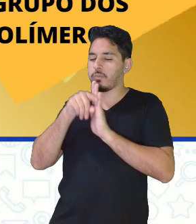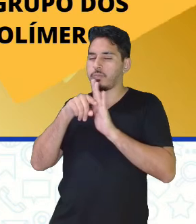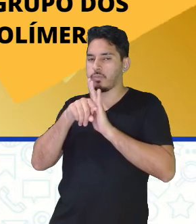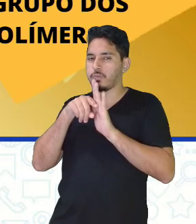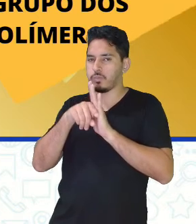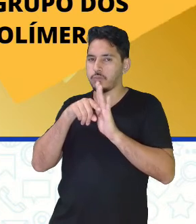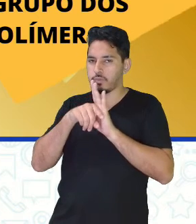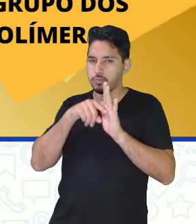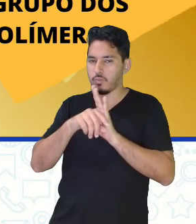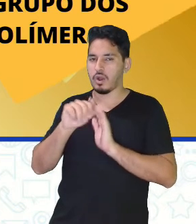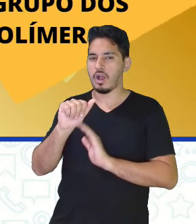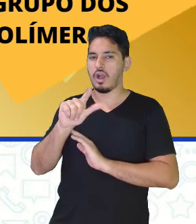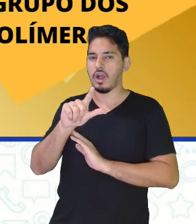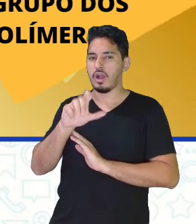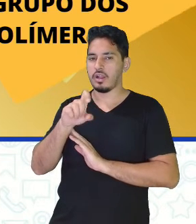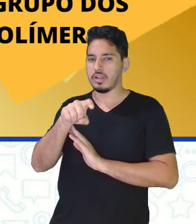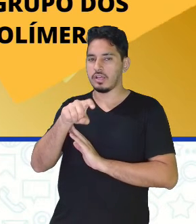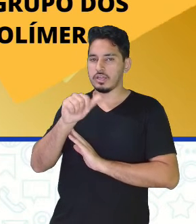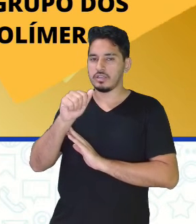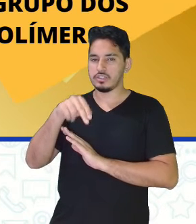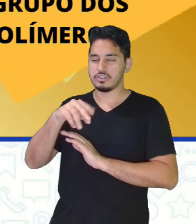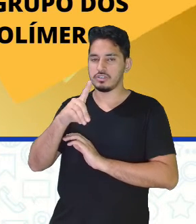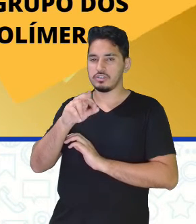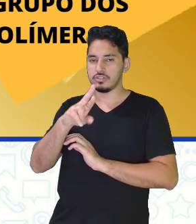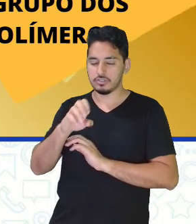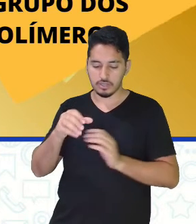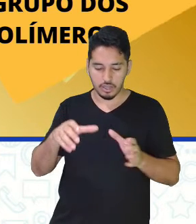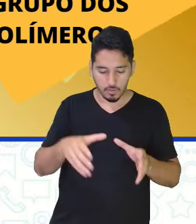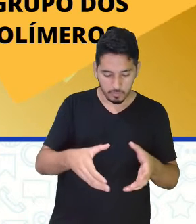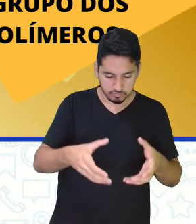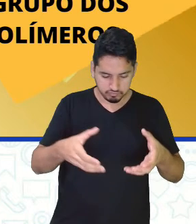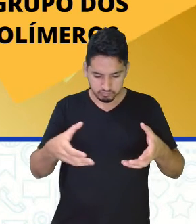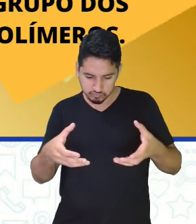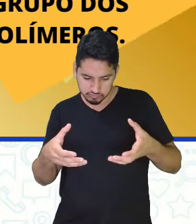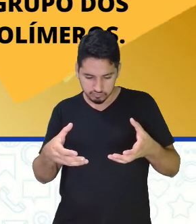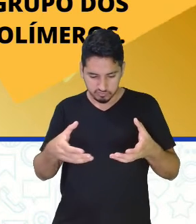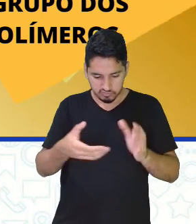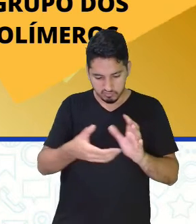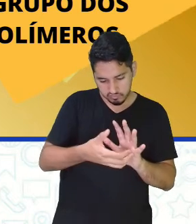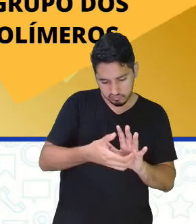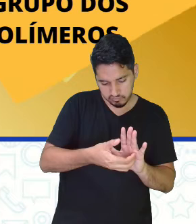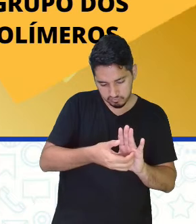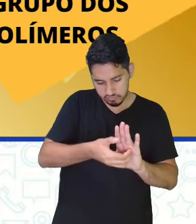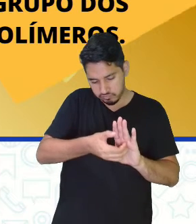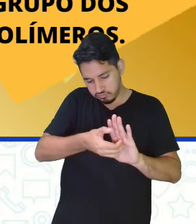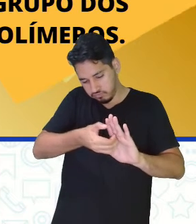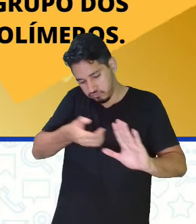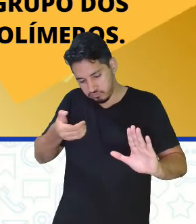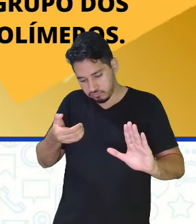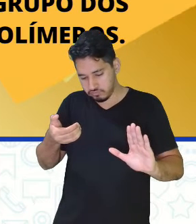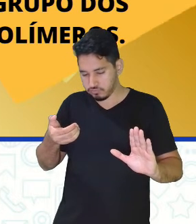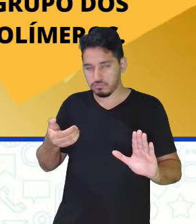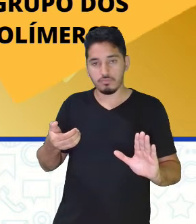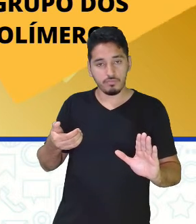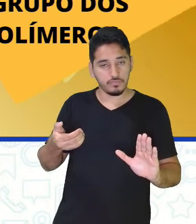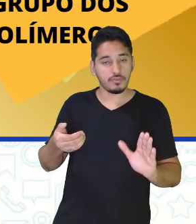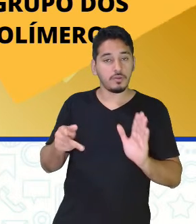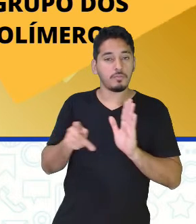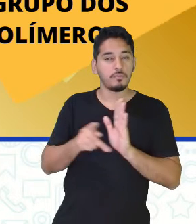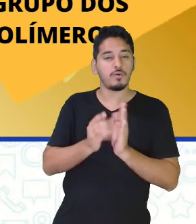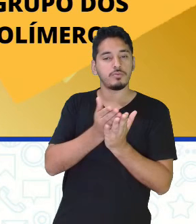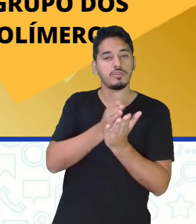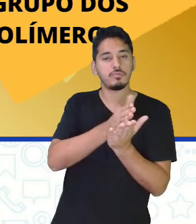esse Alexandre Parks, ele extraiu um tipo de resina da mandioca,